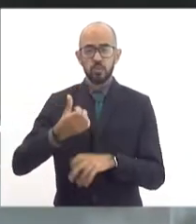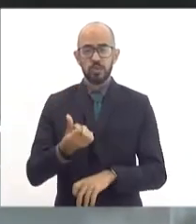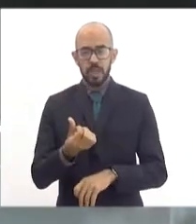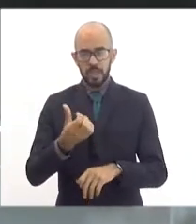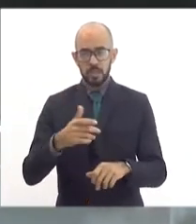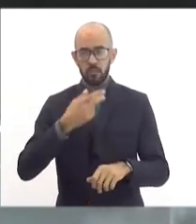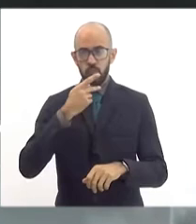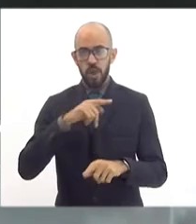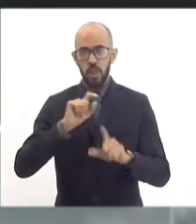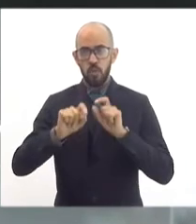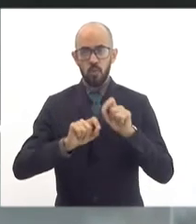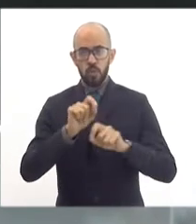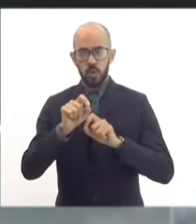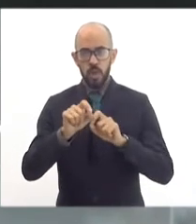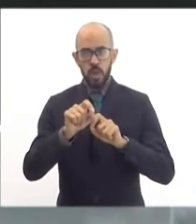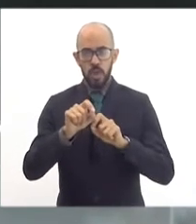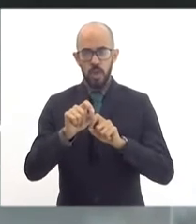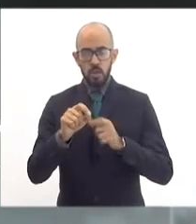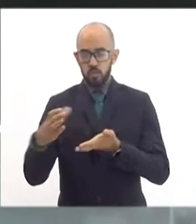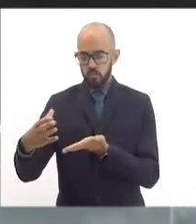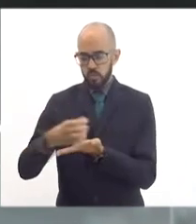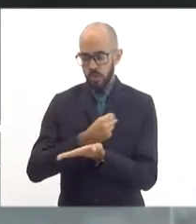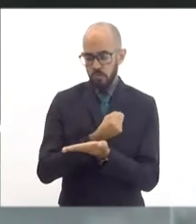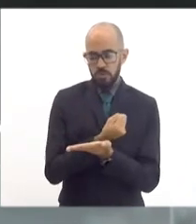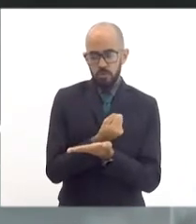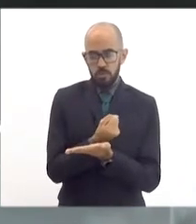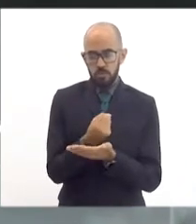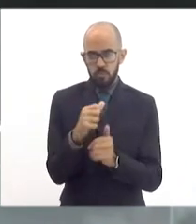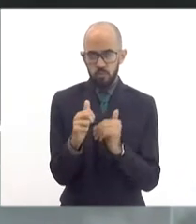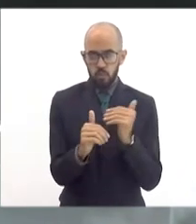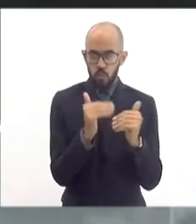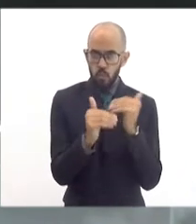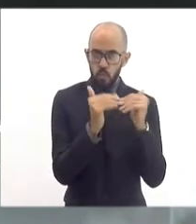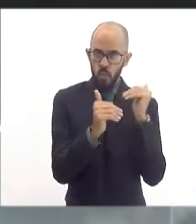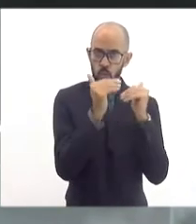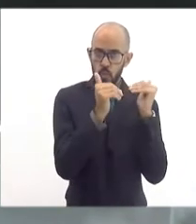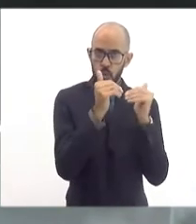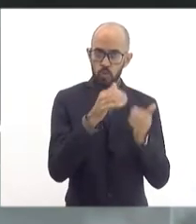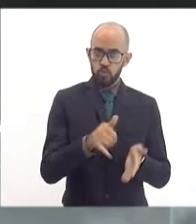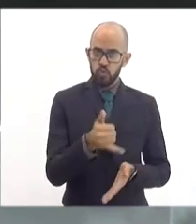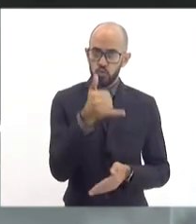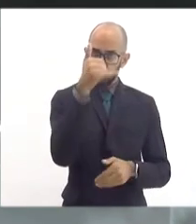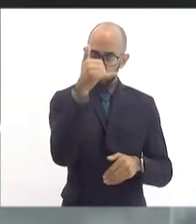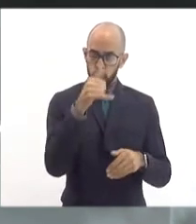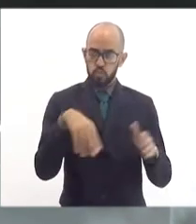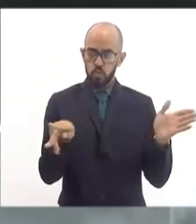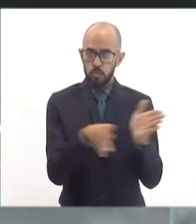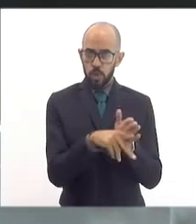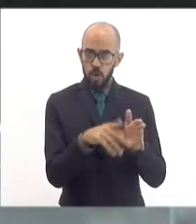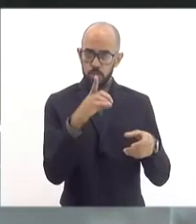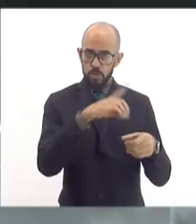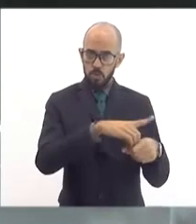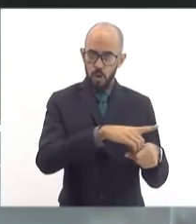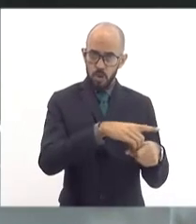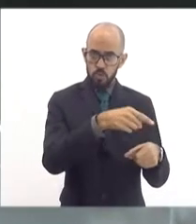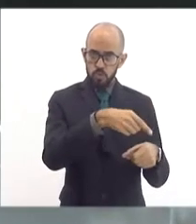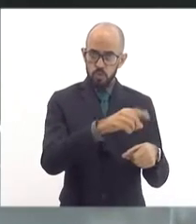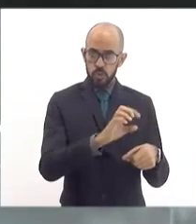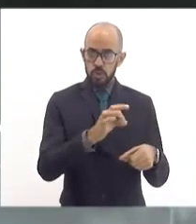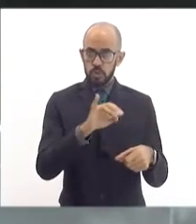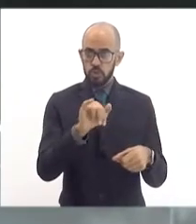que os rendimentos provenientes das aplicações do próprio fundo em títulos